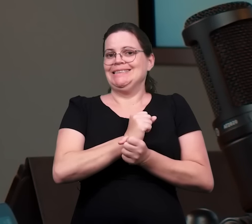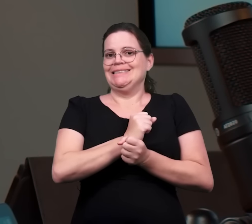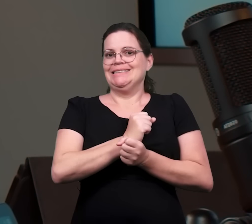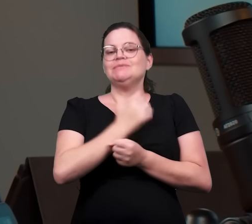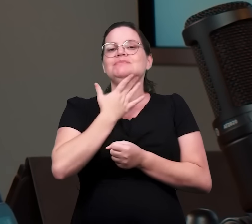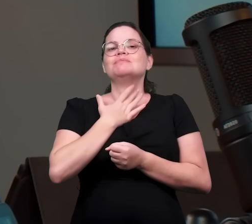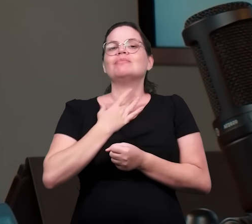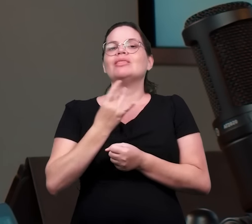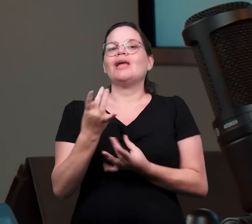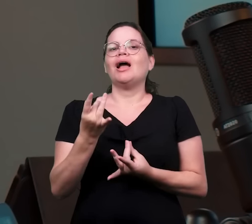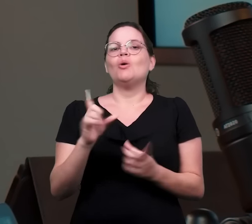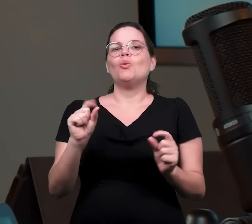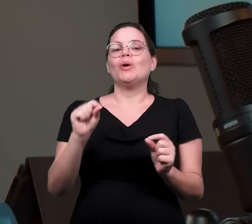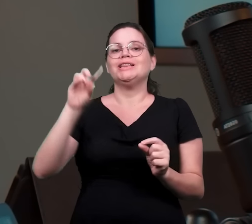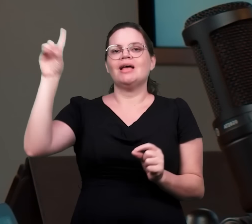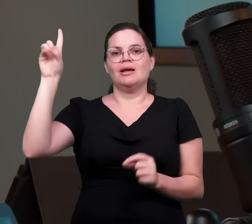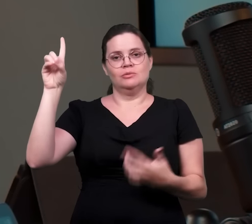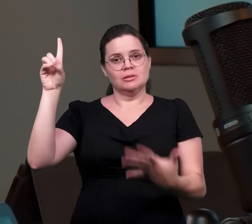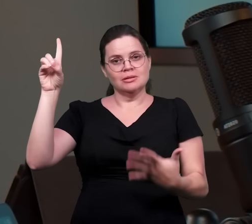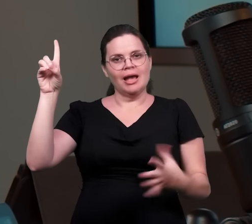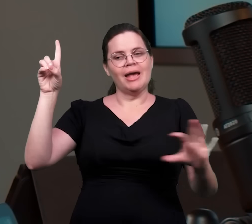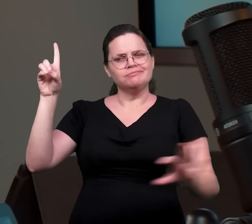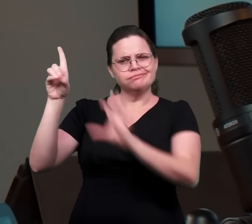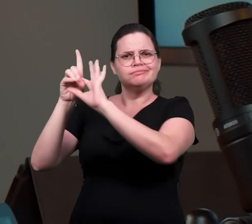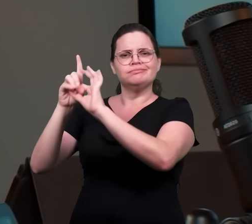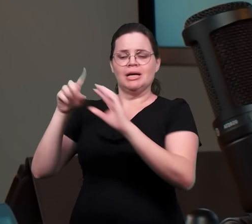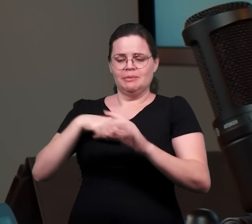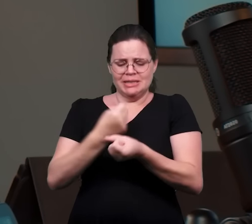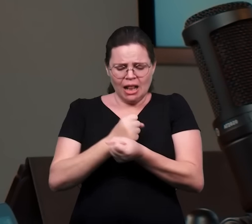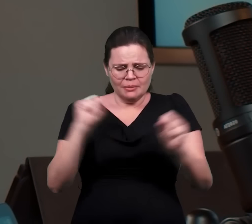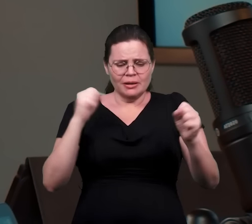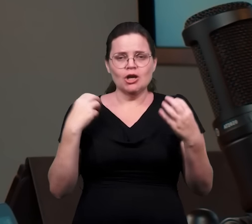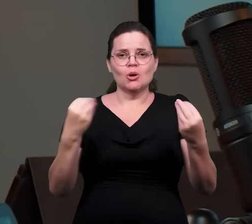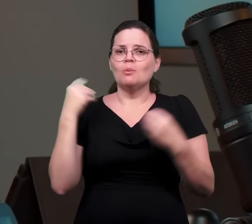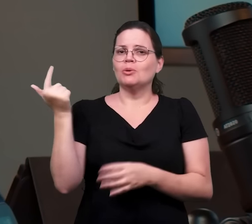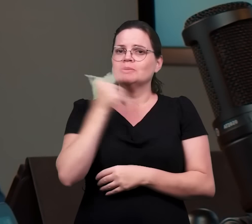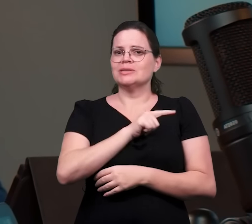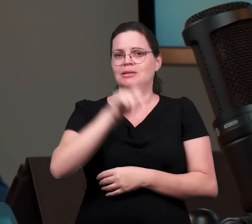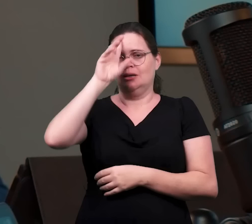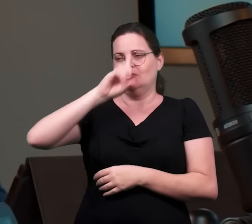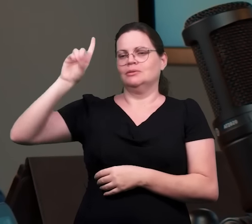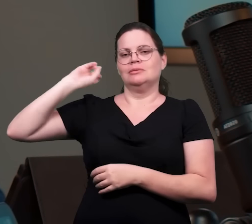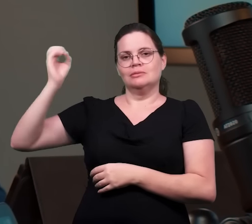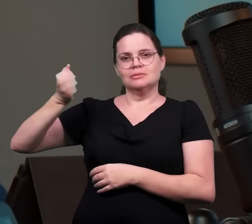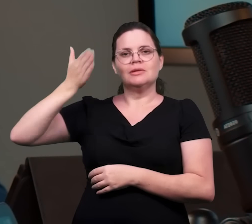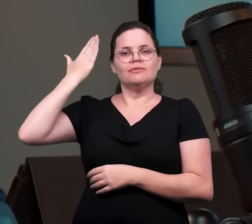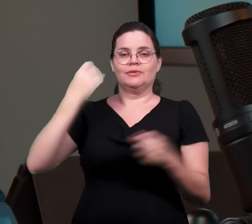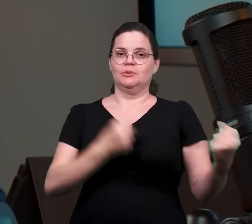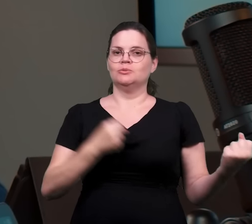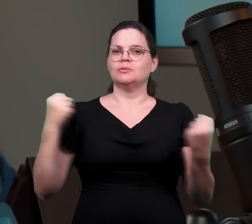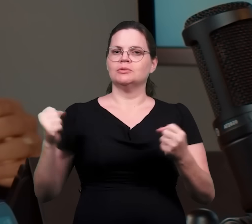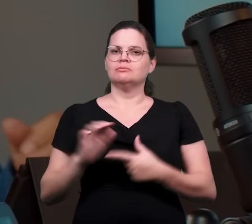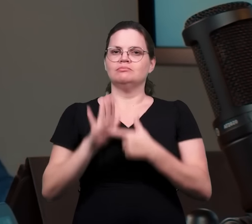presença do Senhor, ela se sente aprisionada. A alma precisa de estar liberta e a libertação só vem quando Deus se revela e manifesta o seu